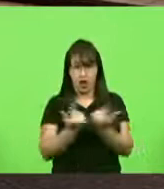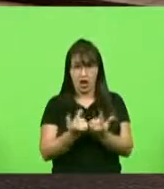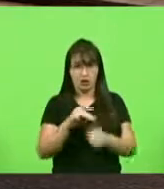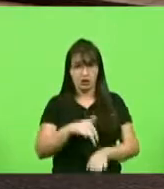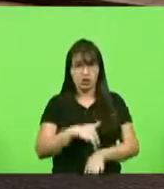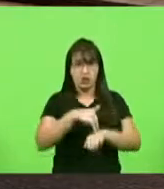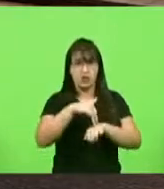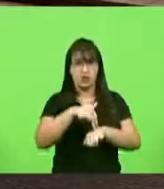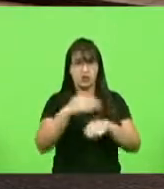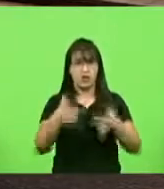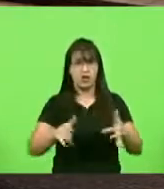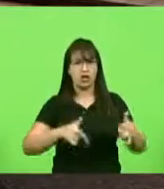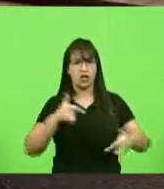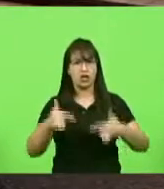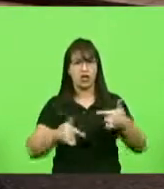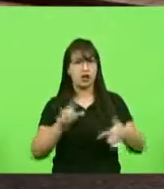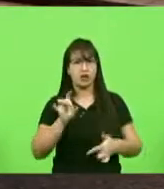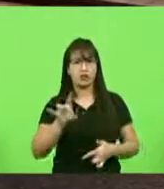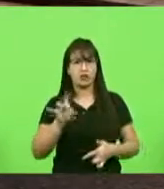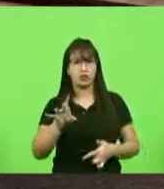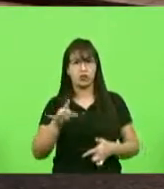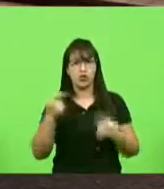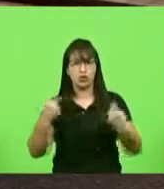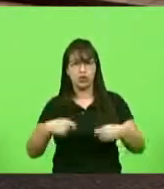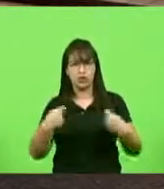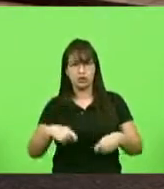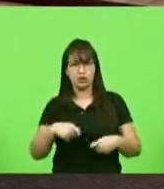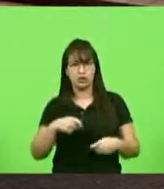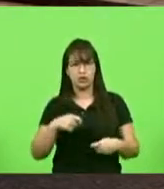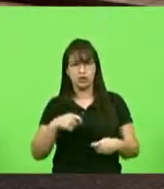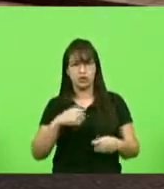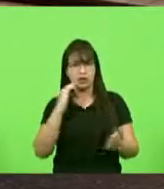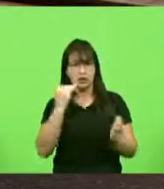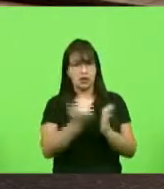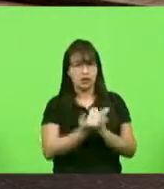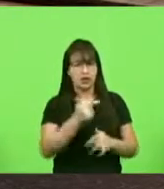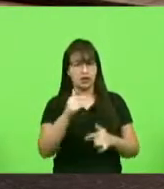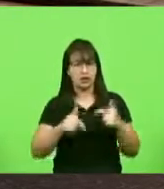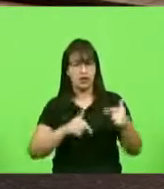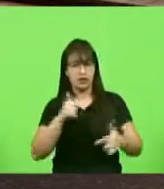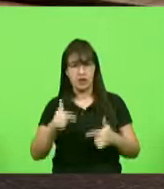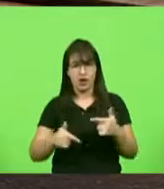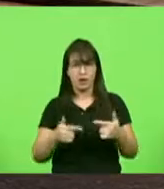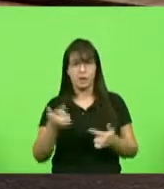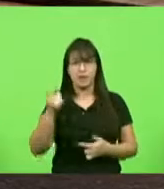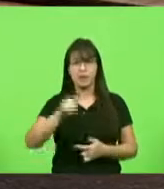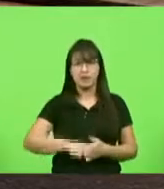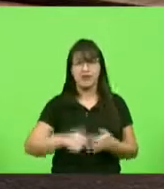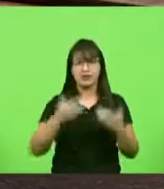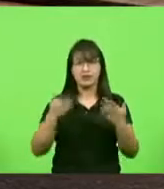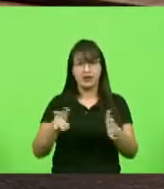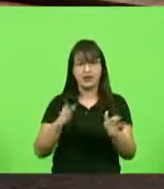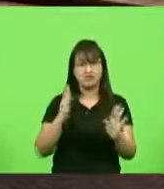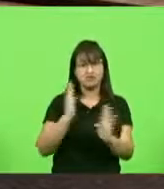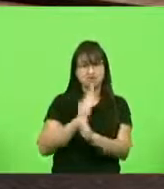apenas trabalhou e foi remunerado para isso. Ainda mais quem passa por processo de investigação. Então, eu, por isso